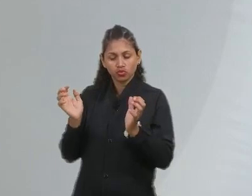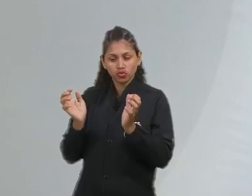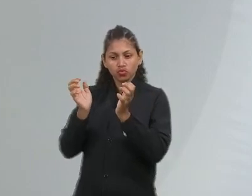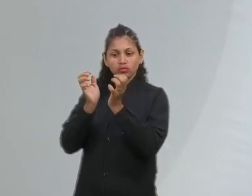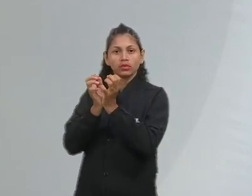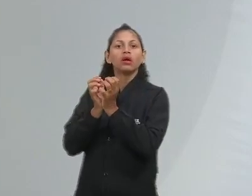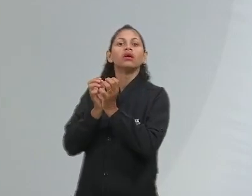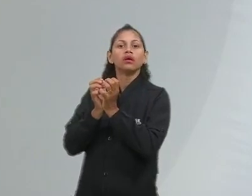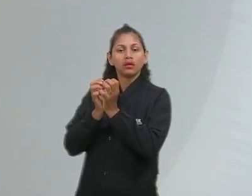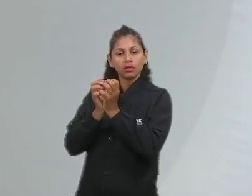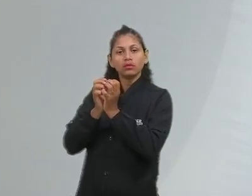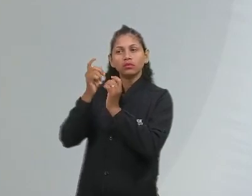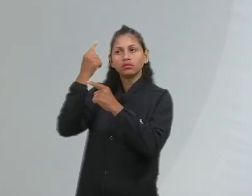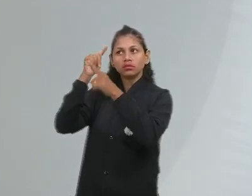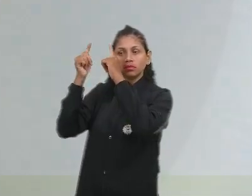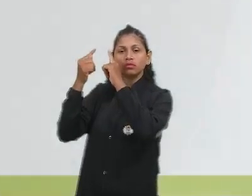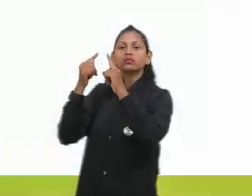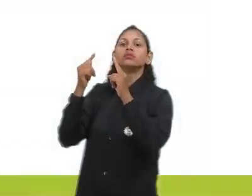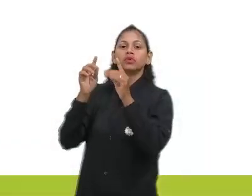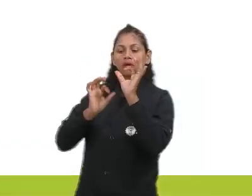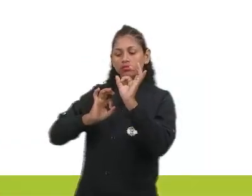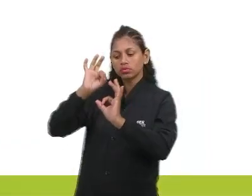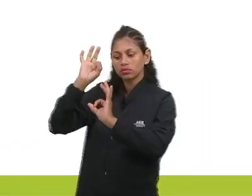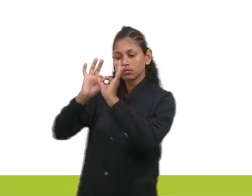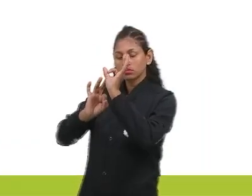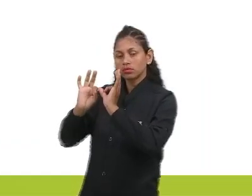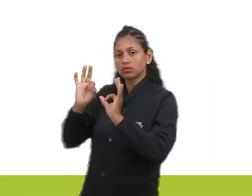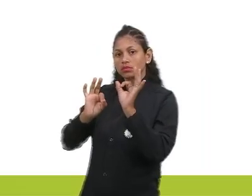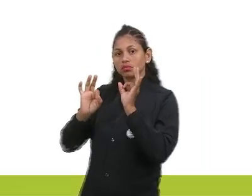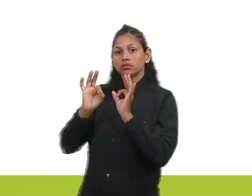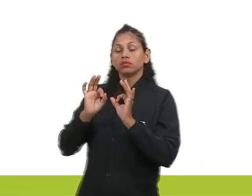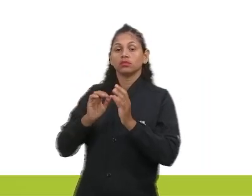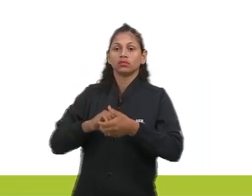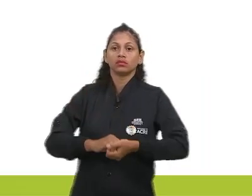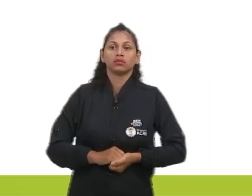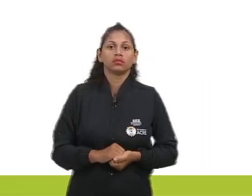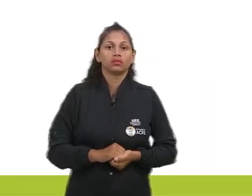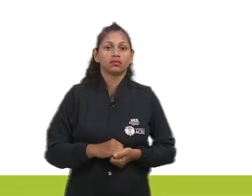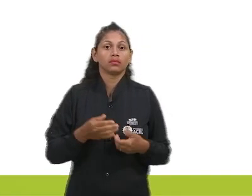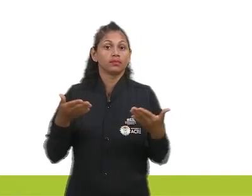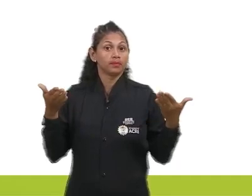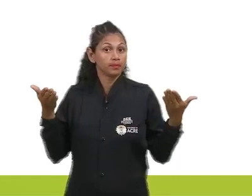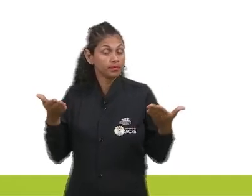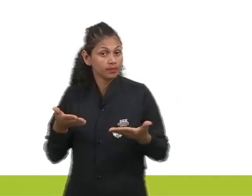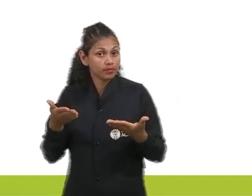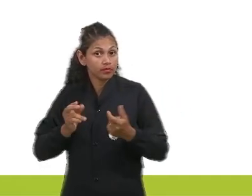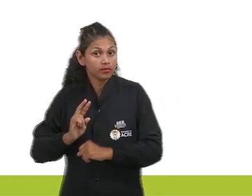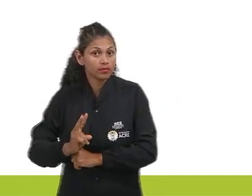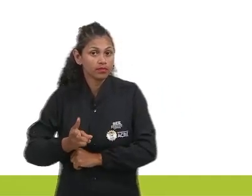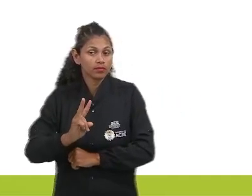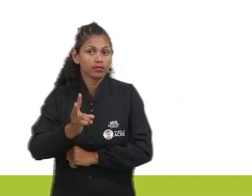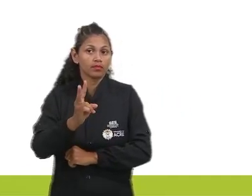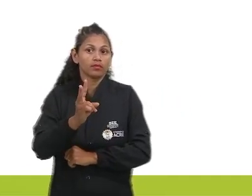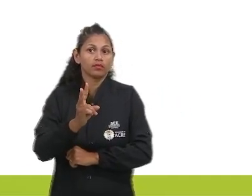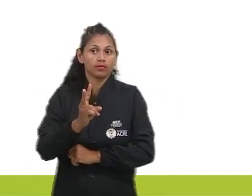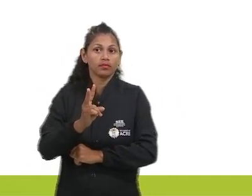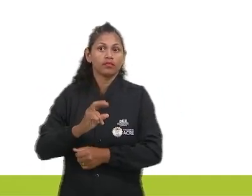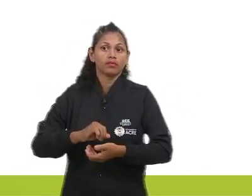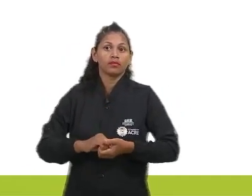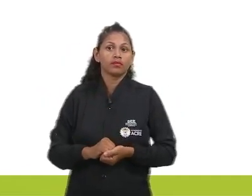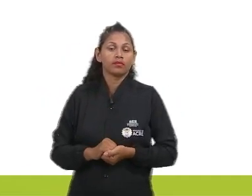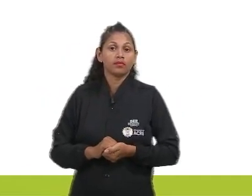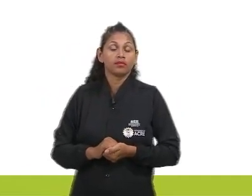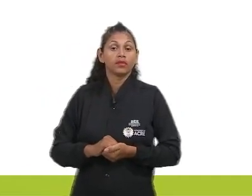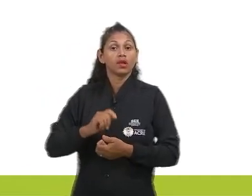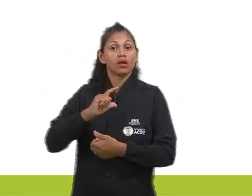ideias, formamos as ideias, segundo esse pensador. Agora, dando continuidade,